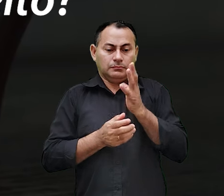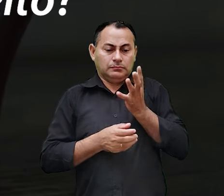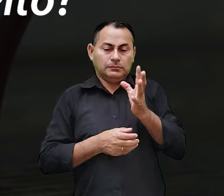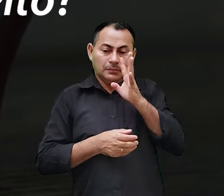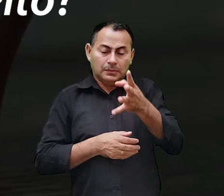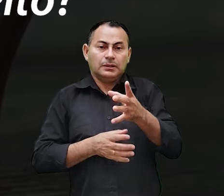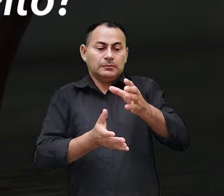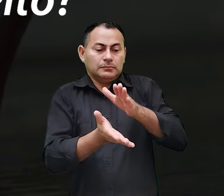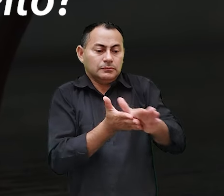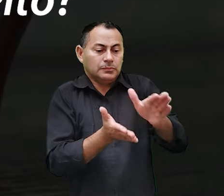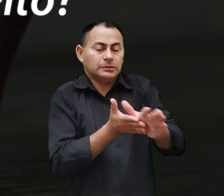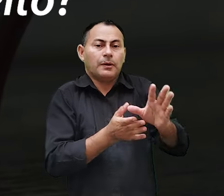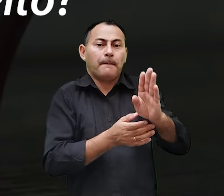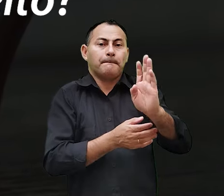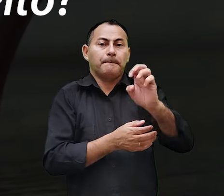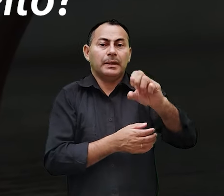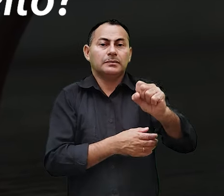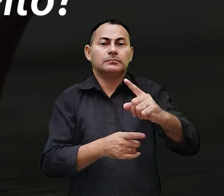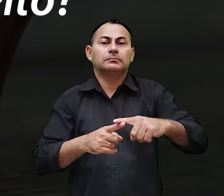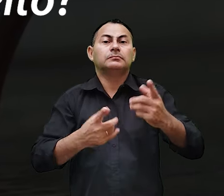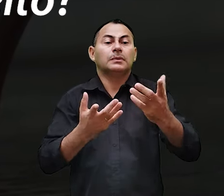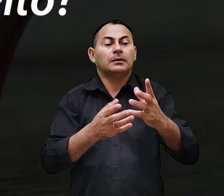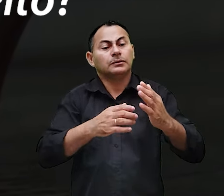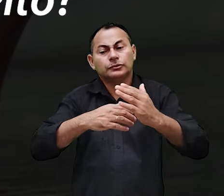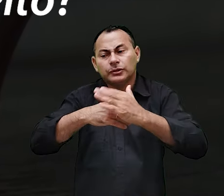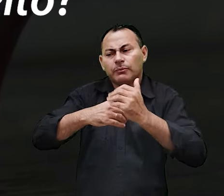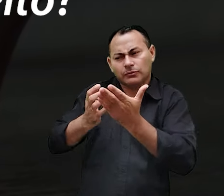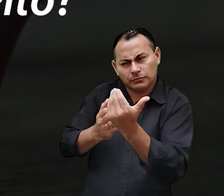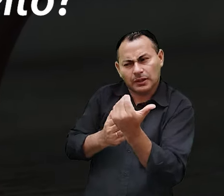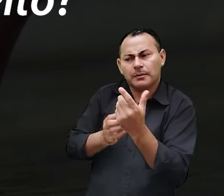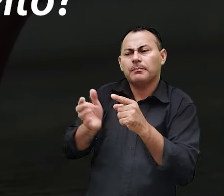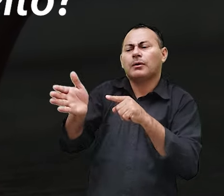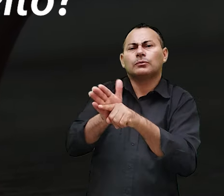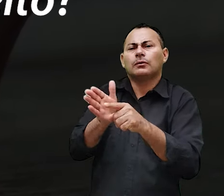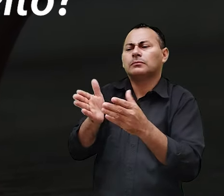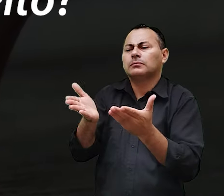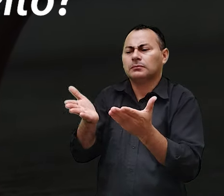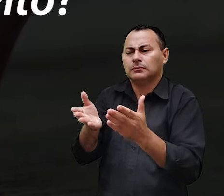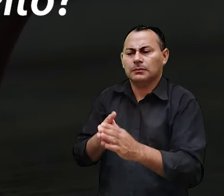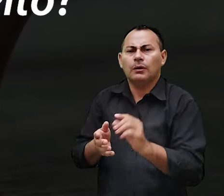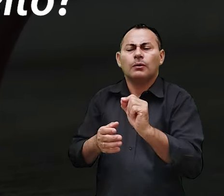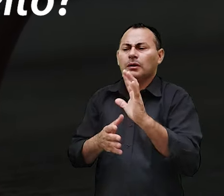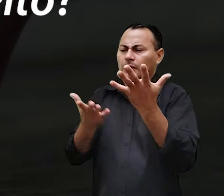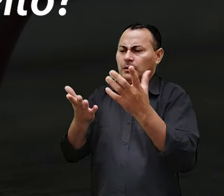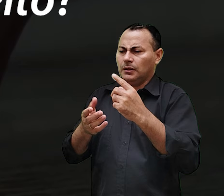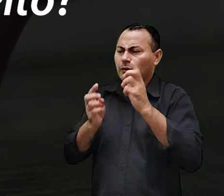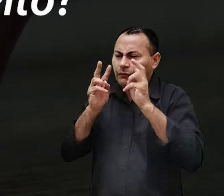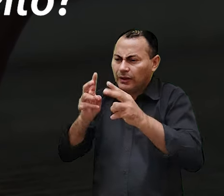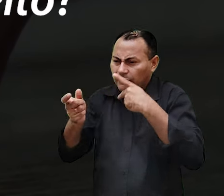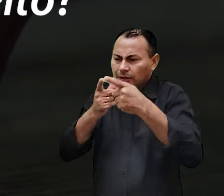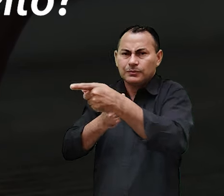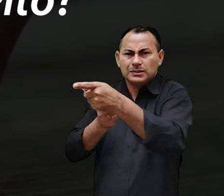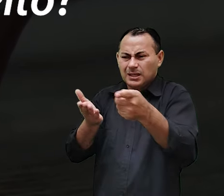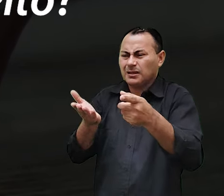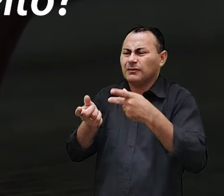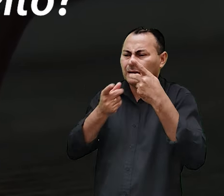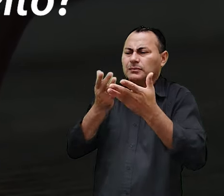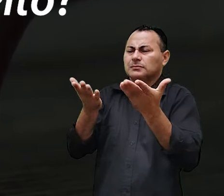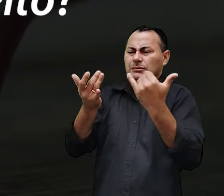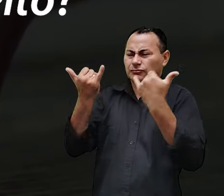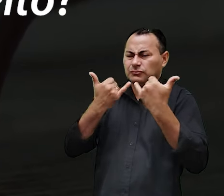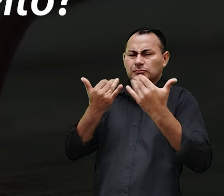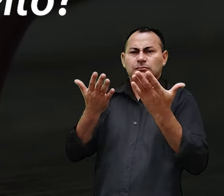rico foi acusado de estar desperdiçando seus bens. Então ele o chamou e lhe perguntou: que é isso que estou ouvindo a